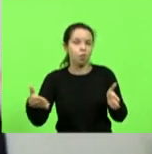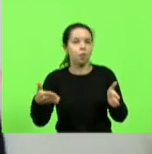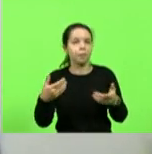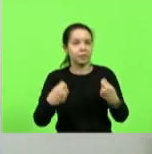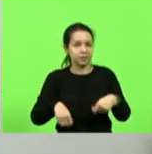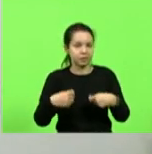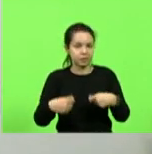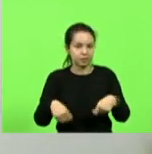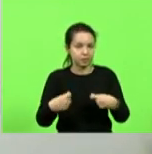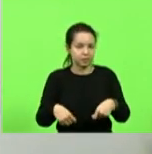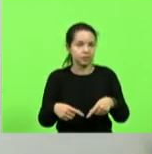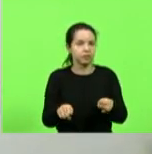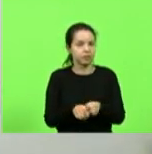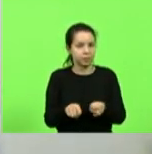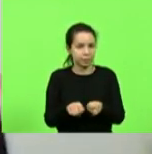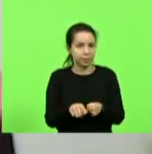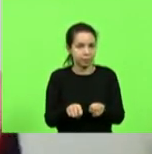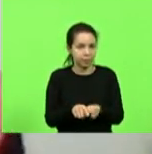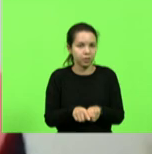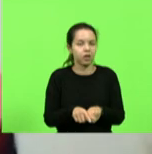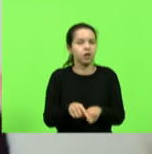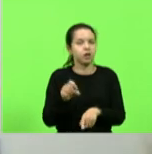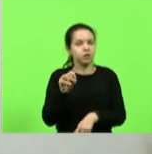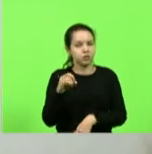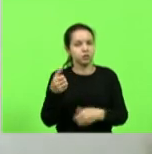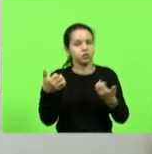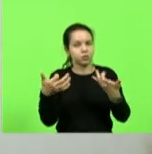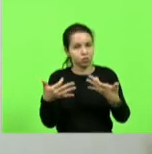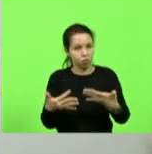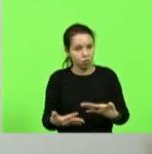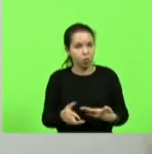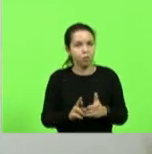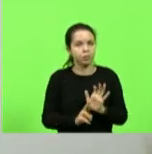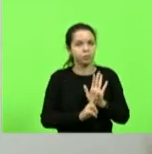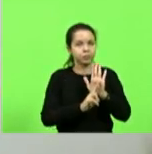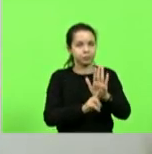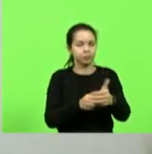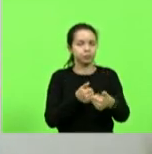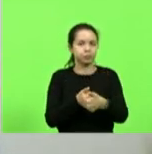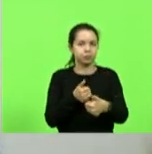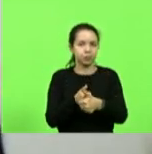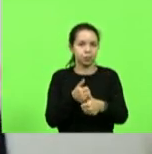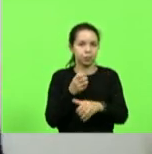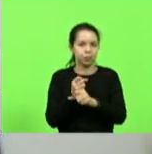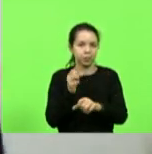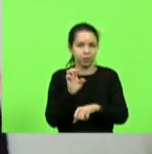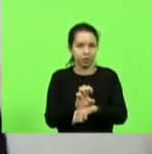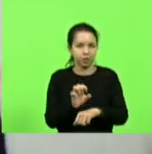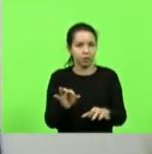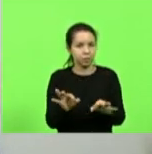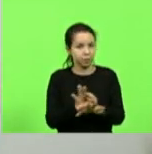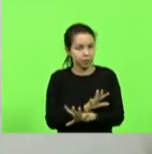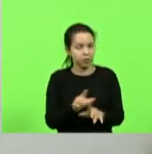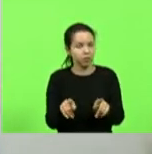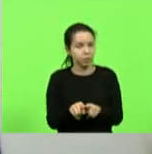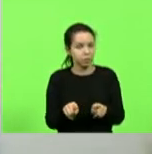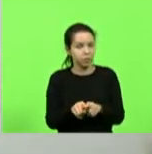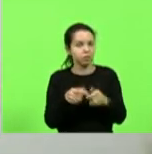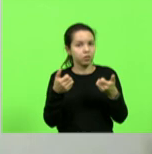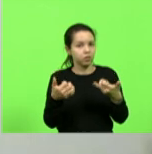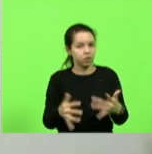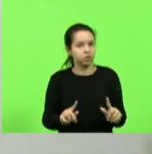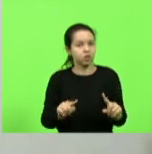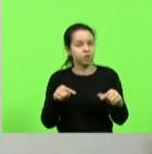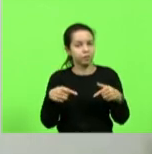falou muito bem, representando aqui o Tribunal de Contas do Estado. E termino aqui falando desse desafio da formação e desse